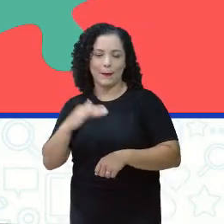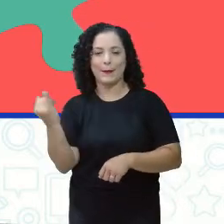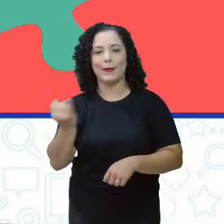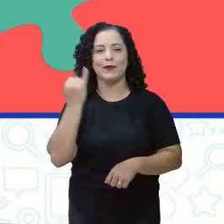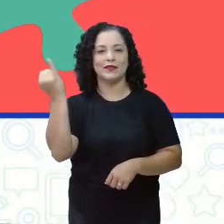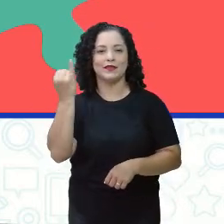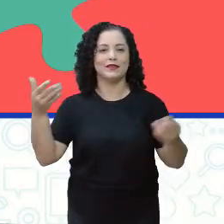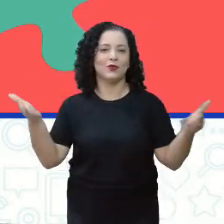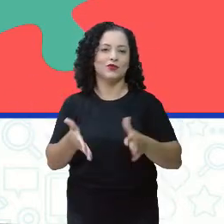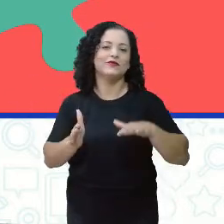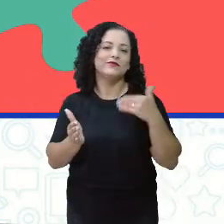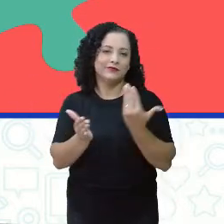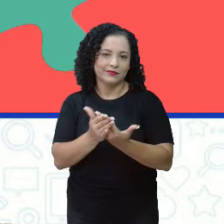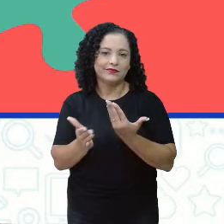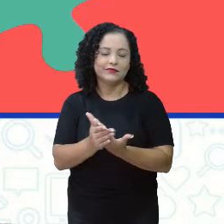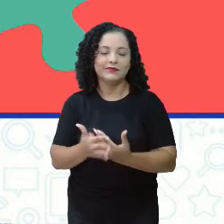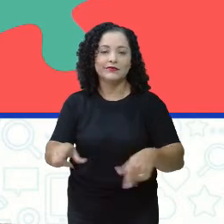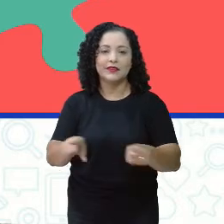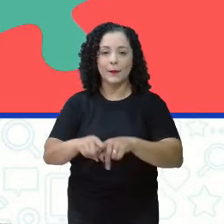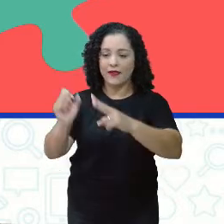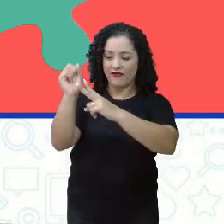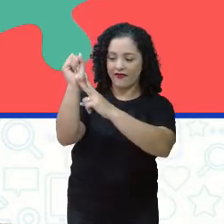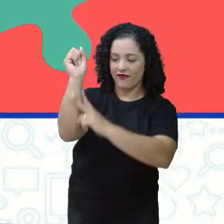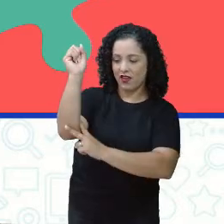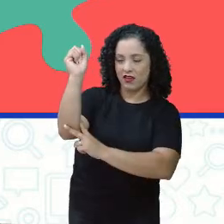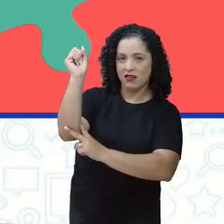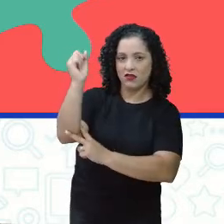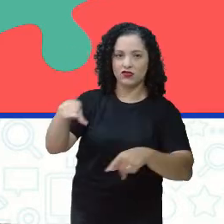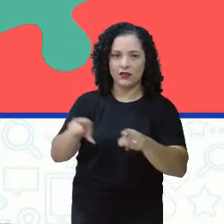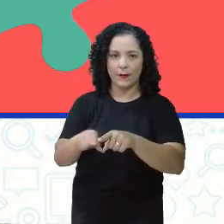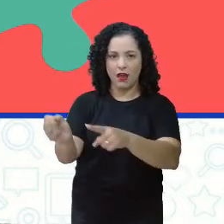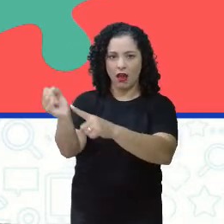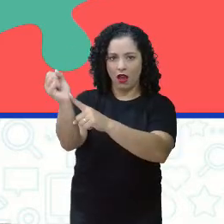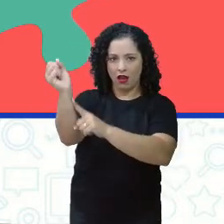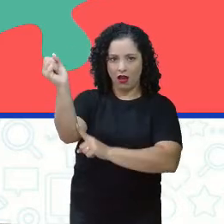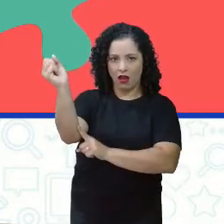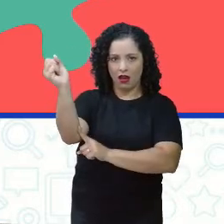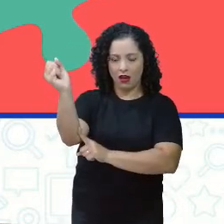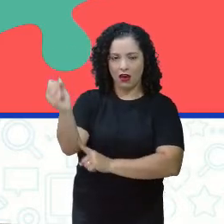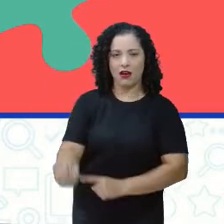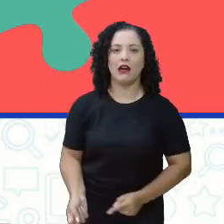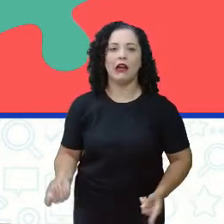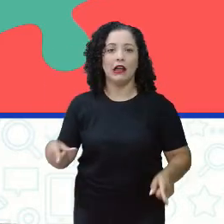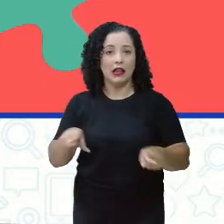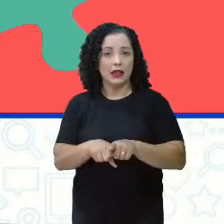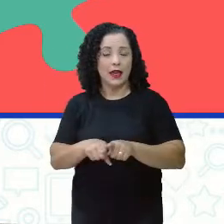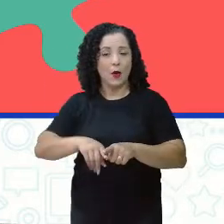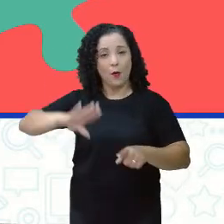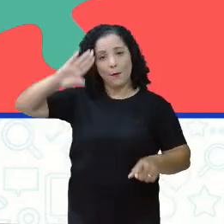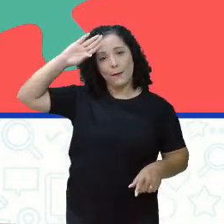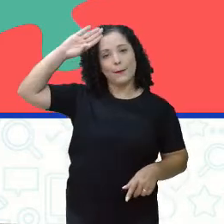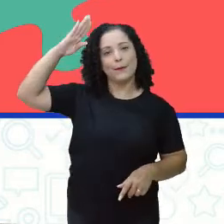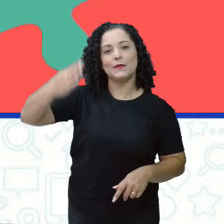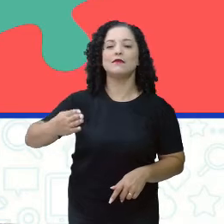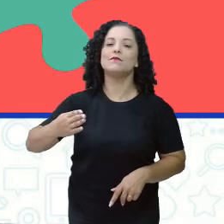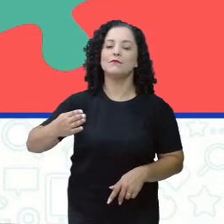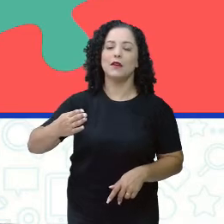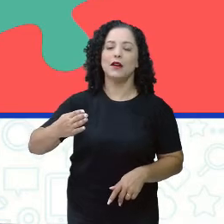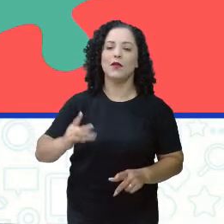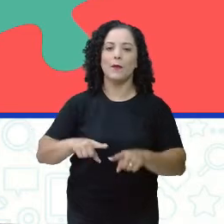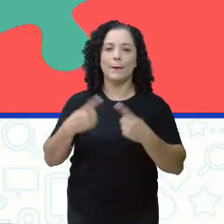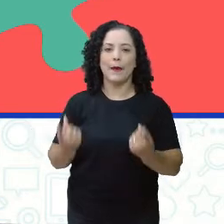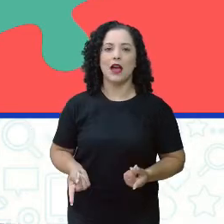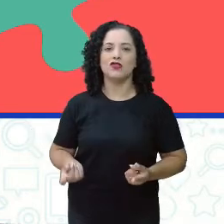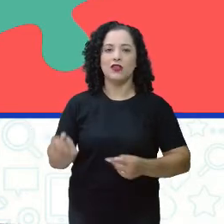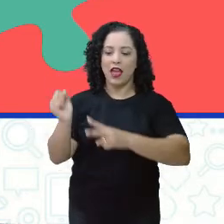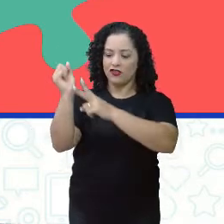ele. E a questão de veias e artérias, elas são, vamos dizer, os vasos principais, mas elas se